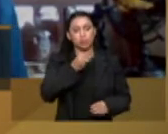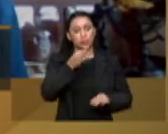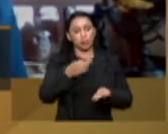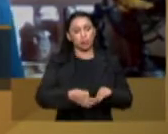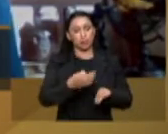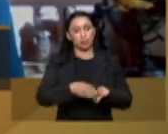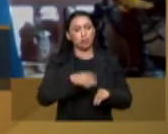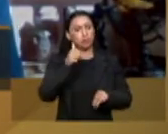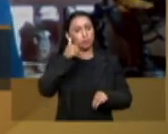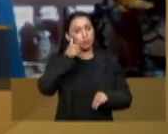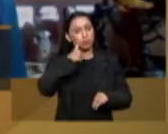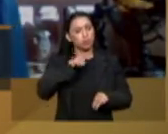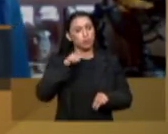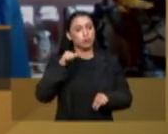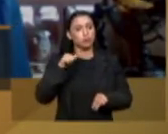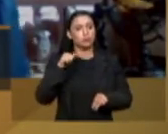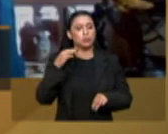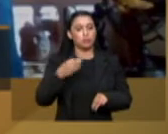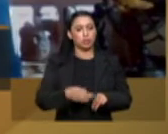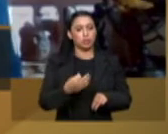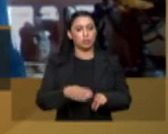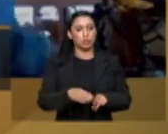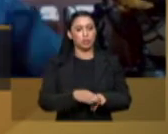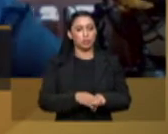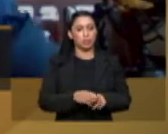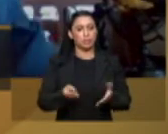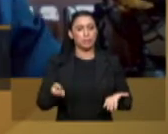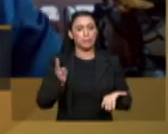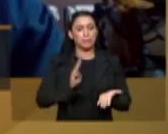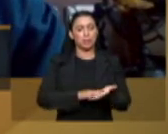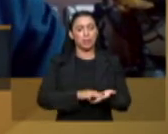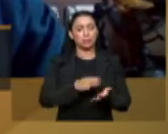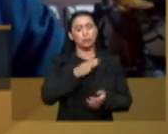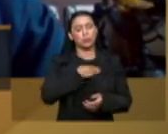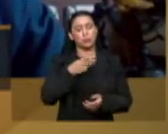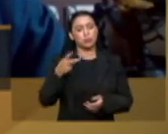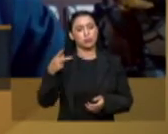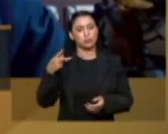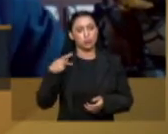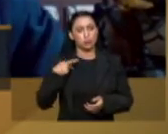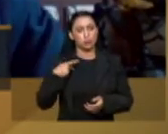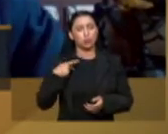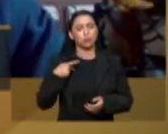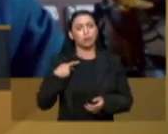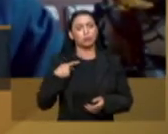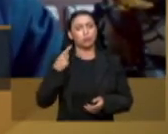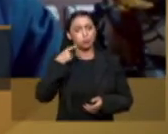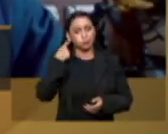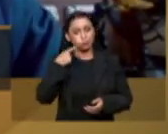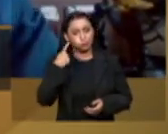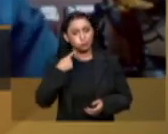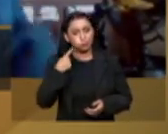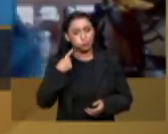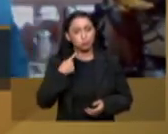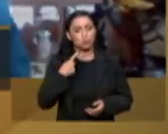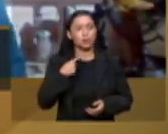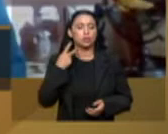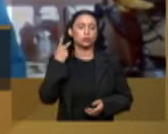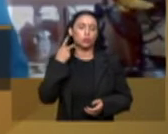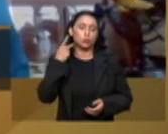excelentíssimas ministras, digníssimo membro do Ministério Público, ilustres advogados, procuradores.